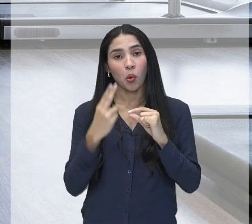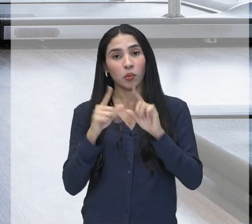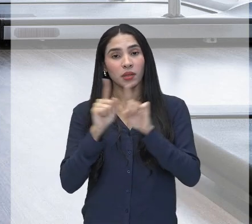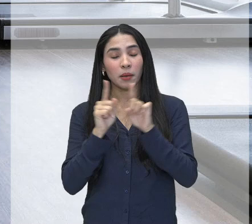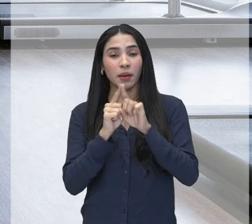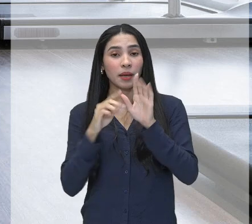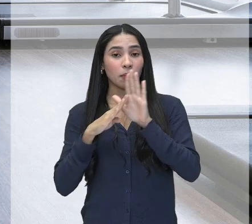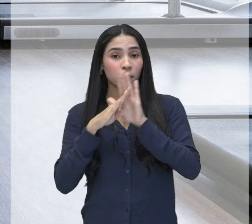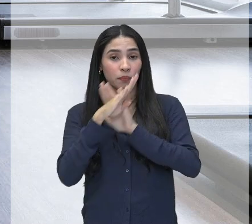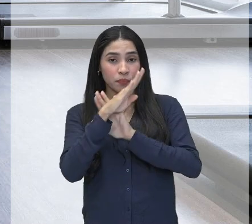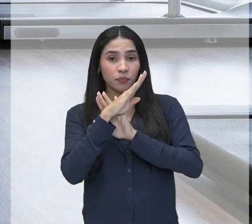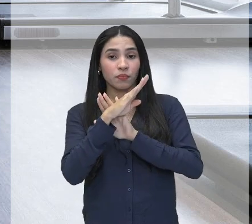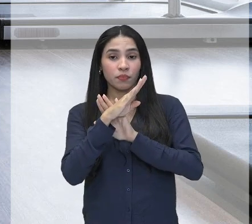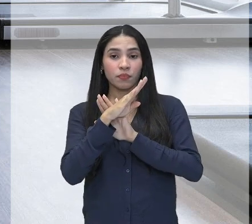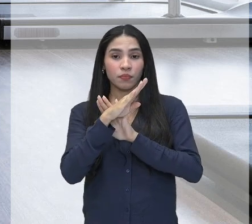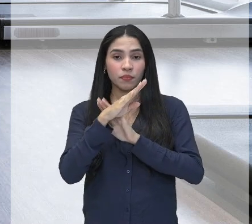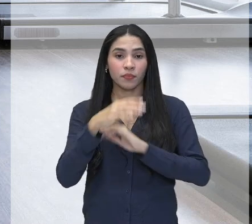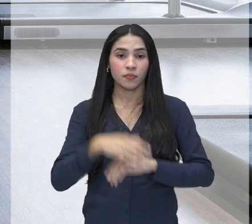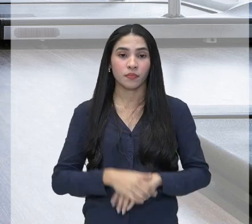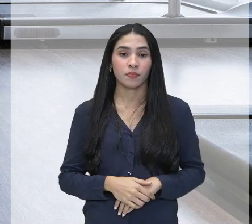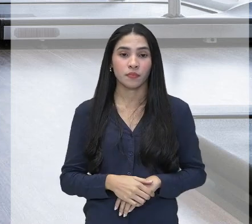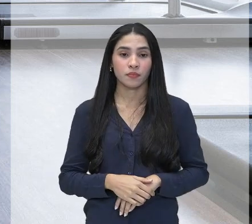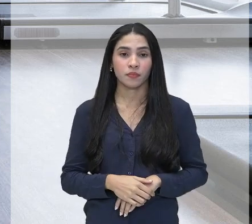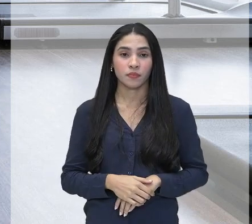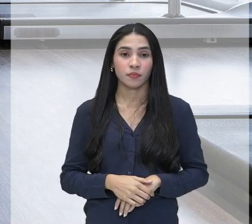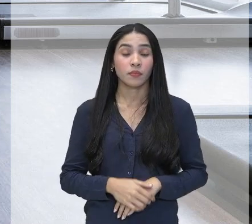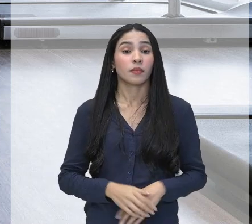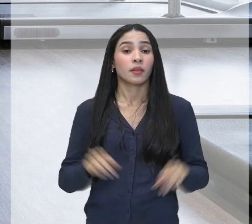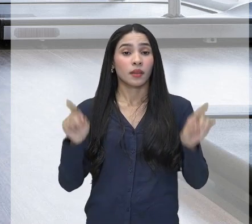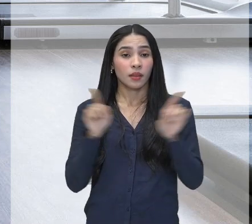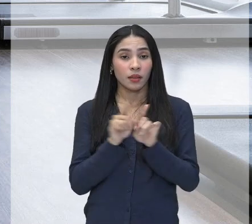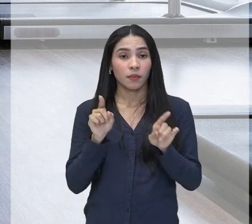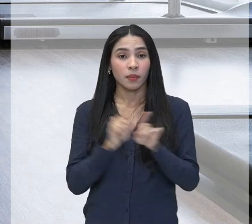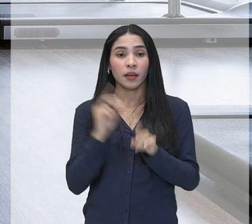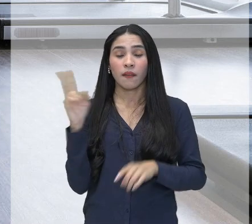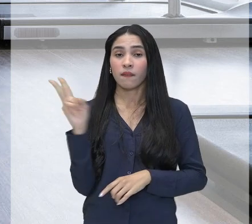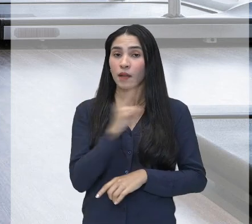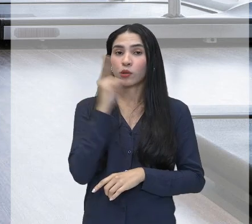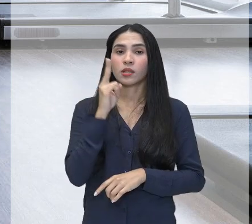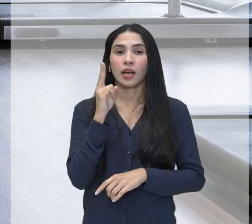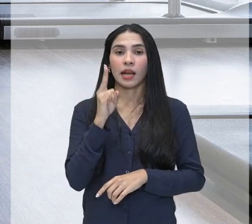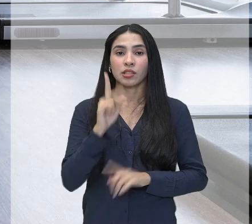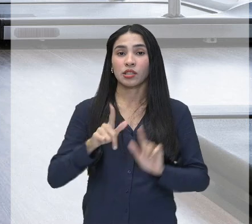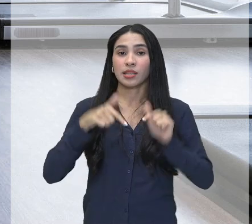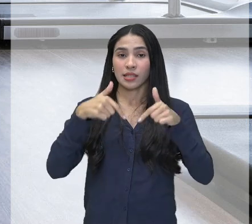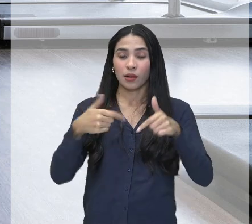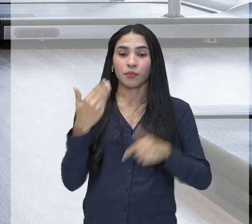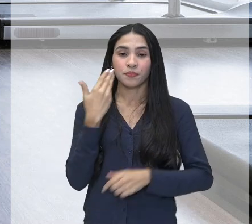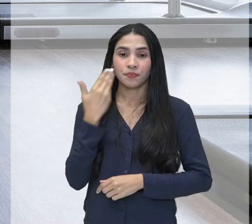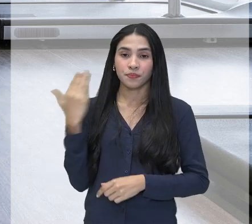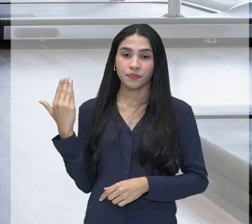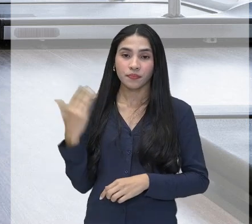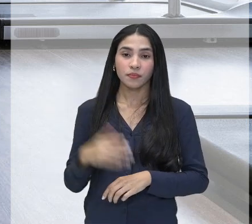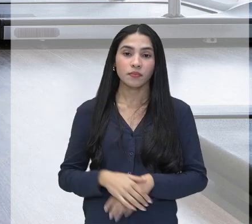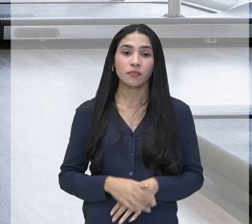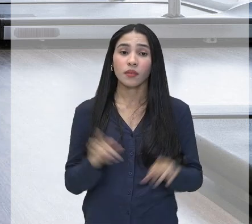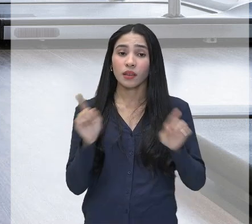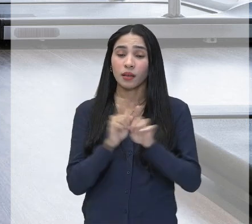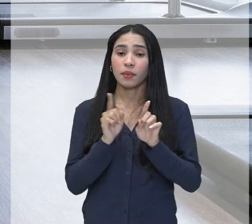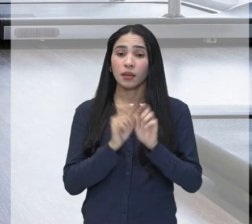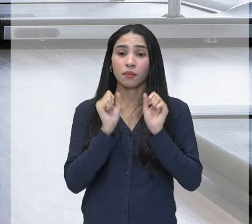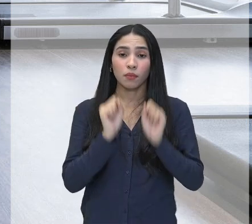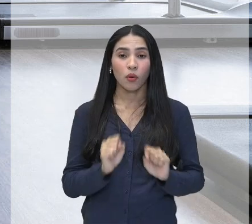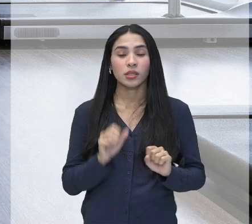à exaustão muscular. Falando agora sobre a velocidade de execução, nós também podemos denominar